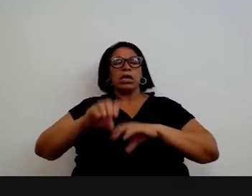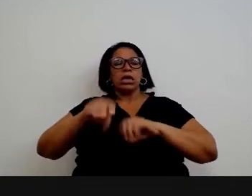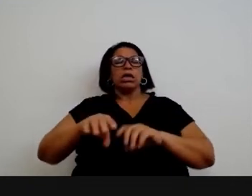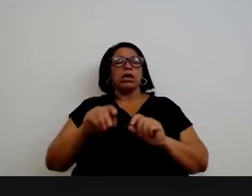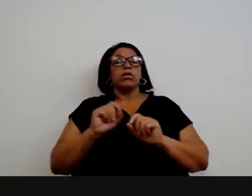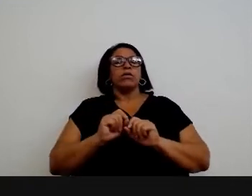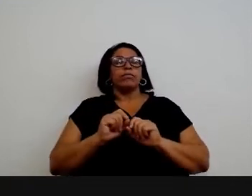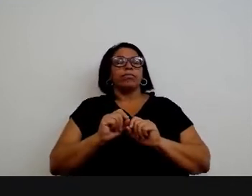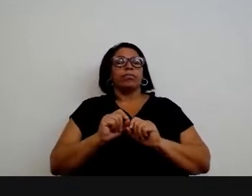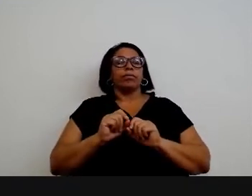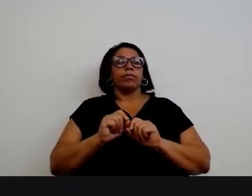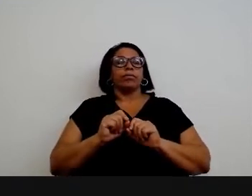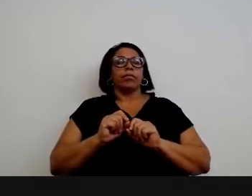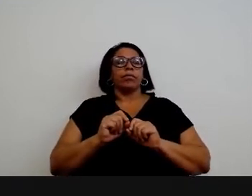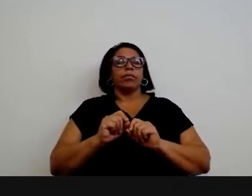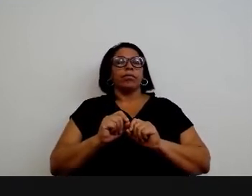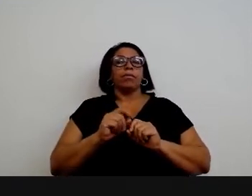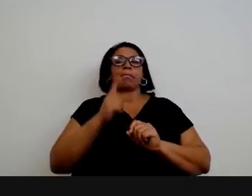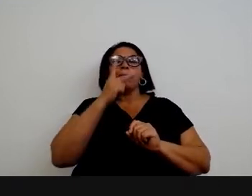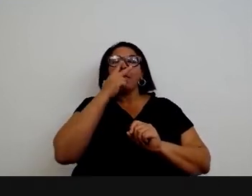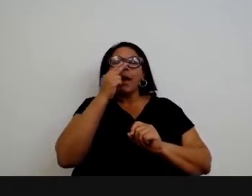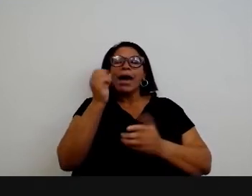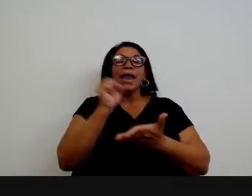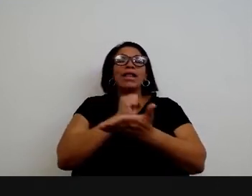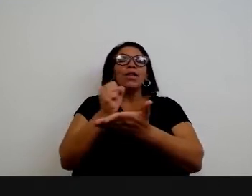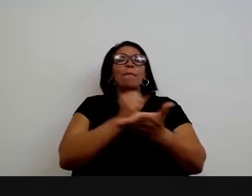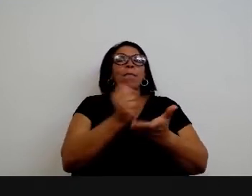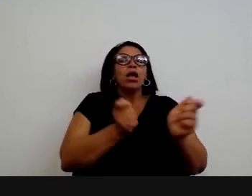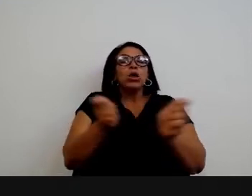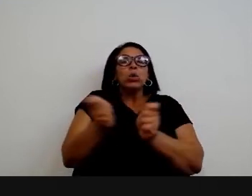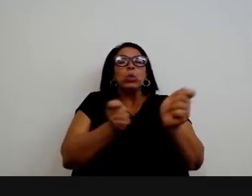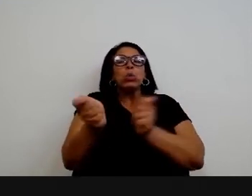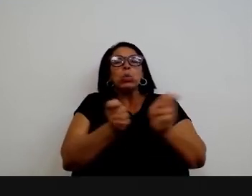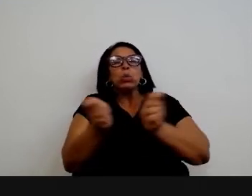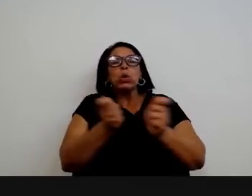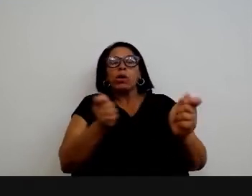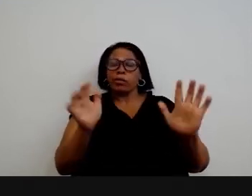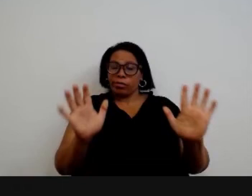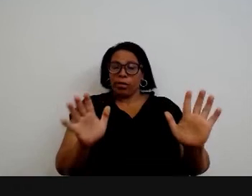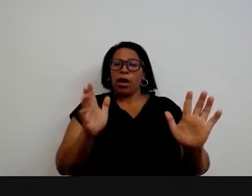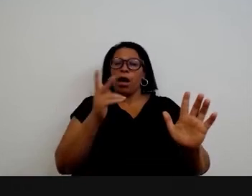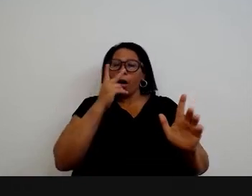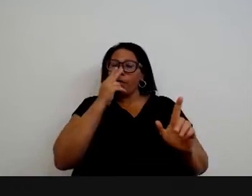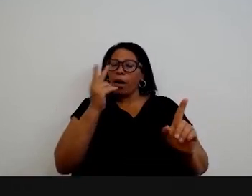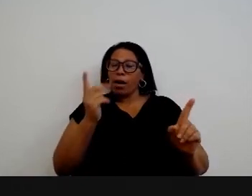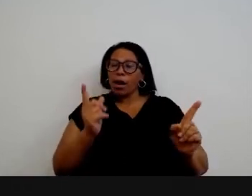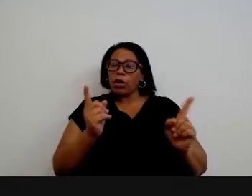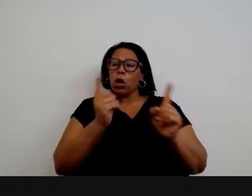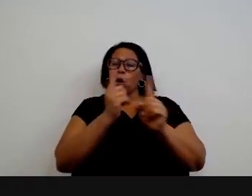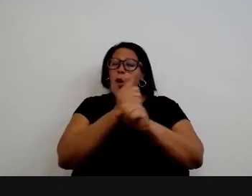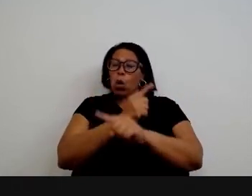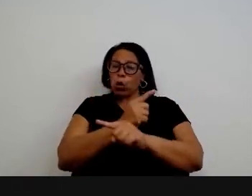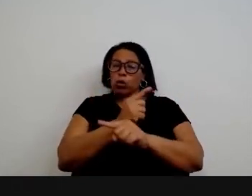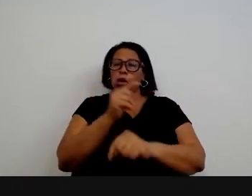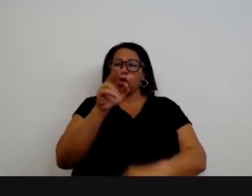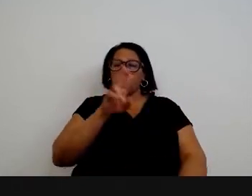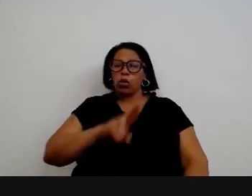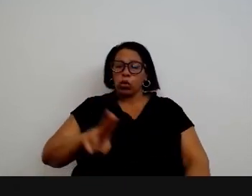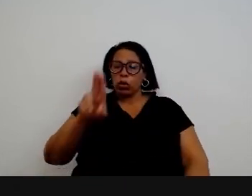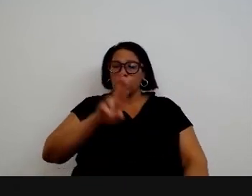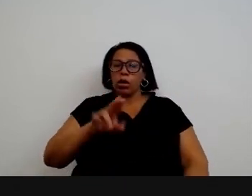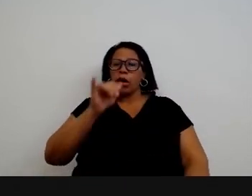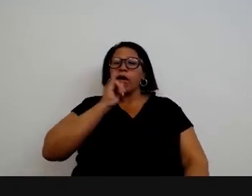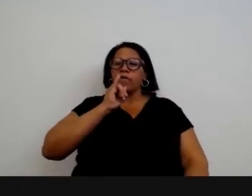educação para um viés de doutrinação. Ao contrário do que as pessoas possam estar imaginando que eu usaria